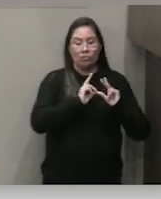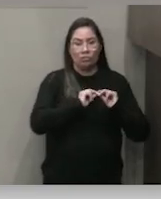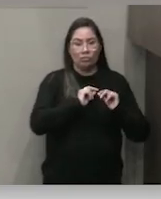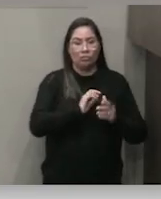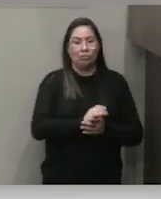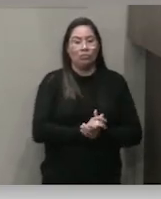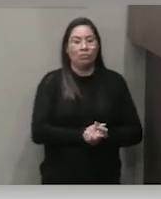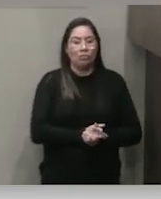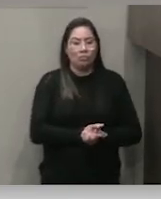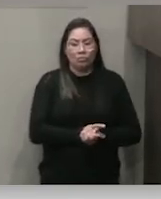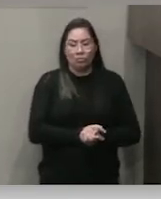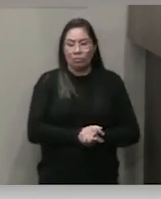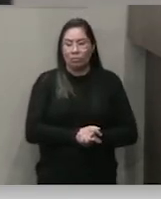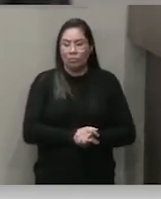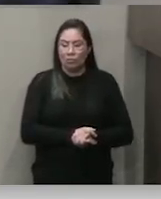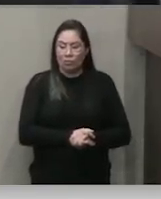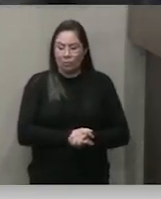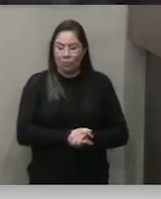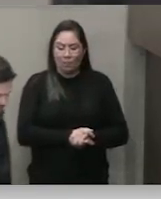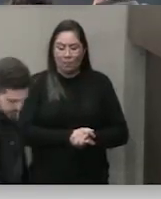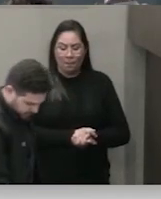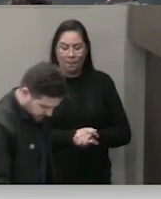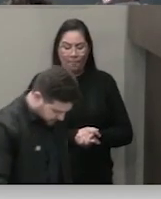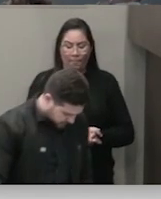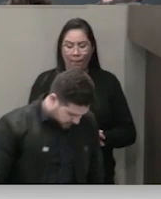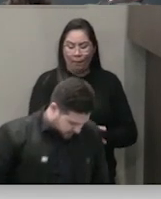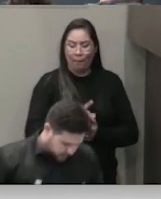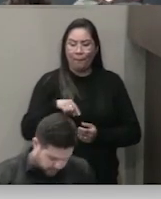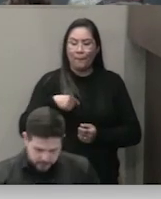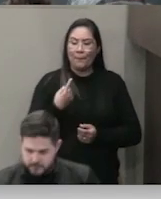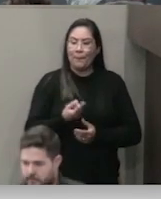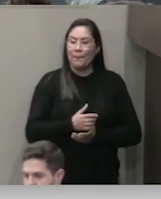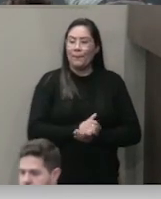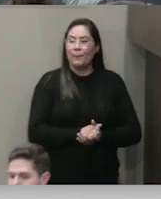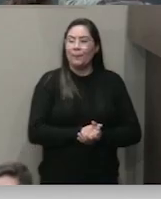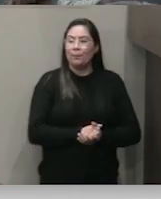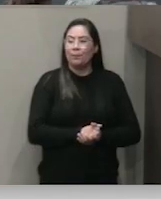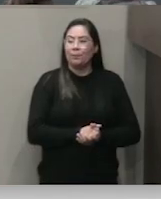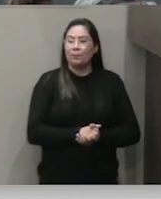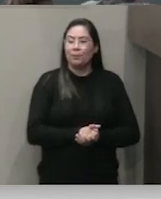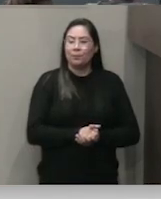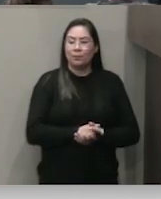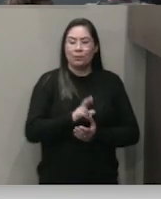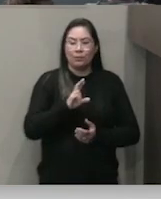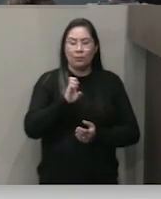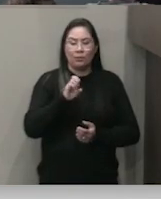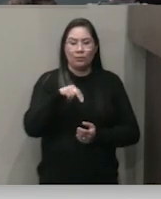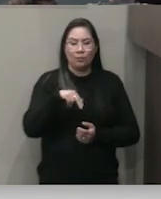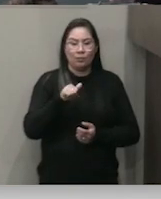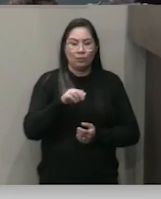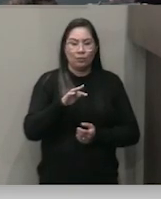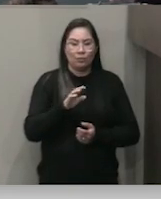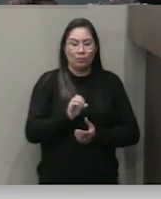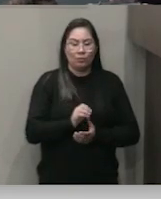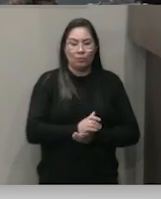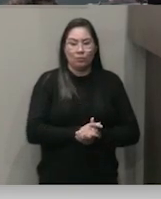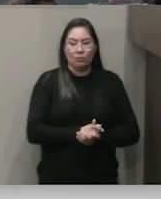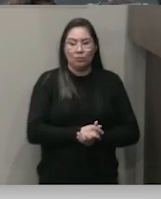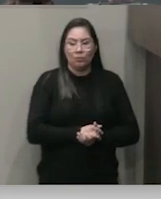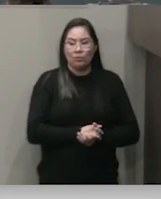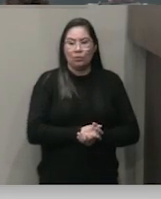senhor presidente. Muito obrigado. Obrigado, vereador Iriel. Próximo inscrito, Renato Orlando Checker. Hugo Chequinho.